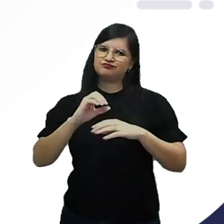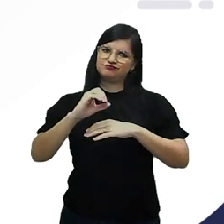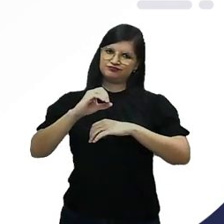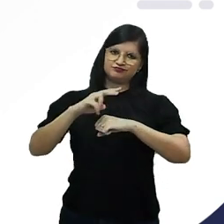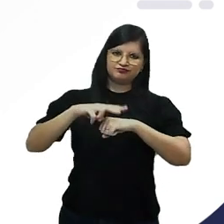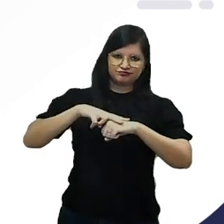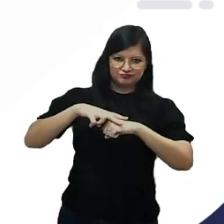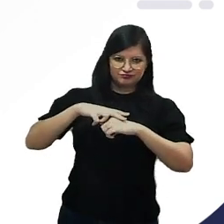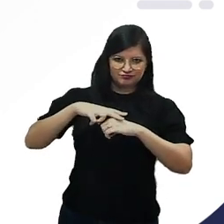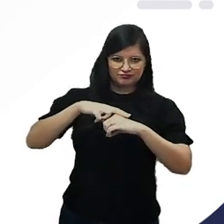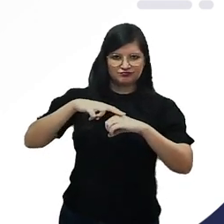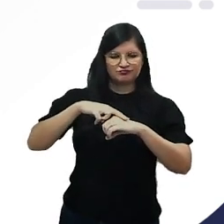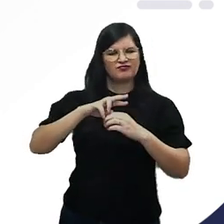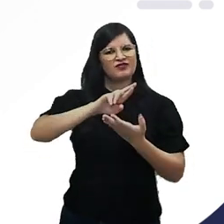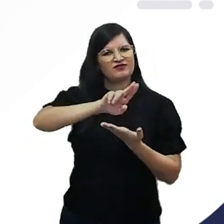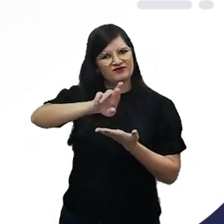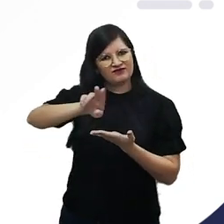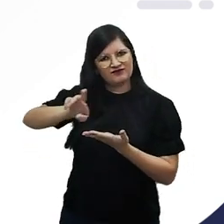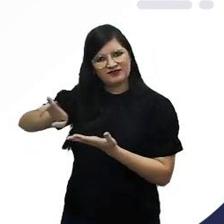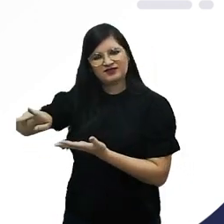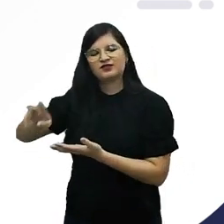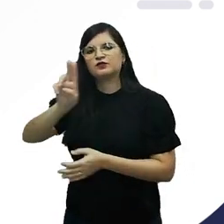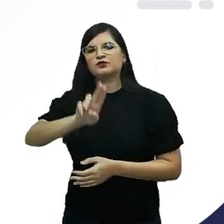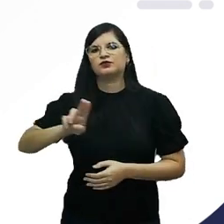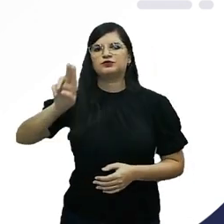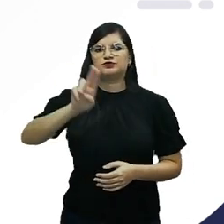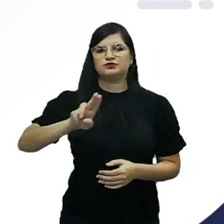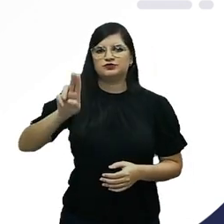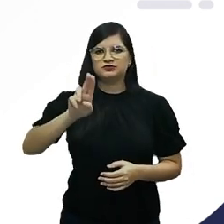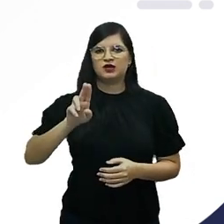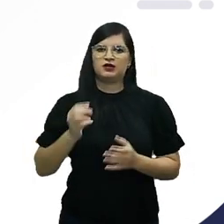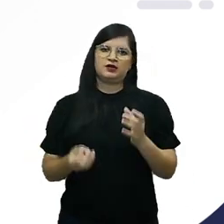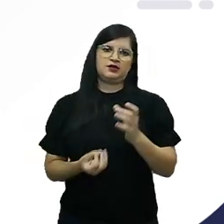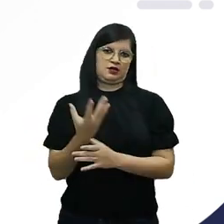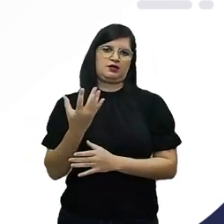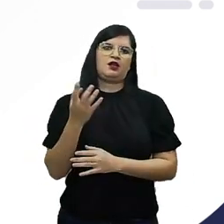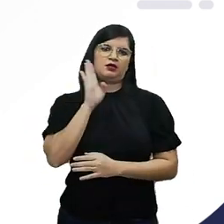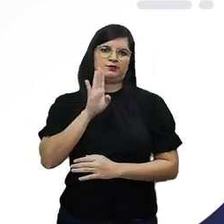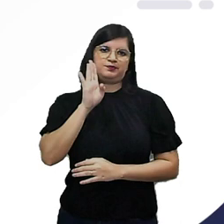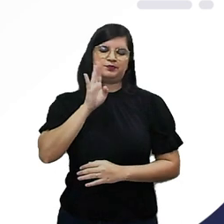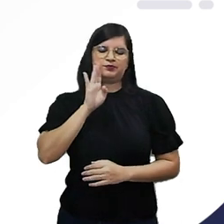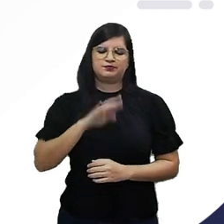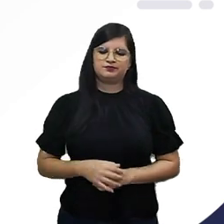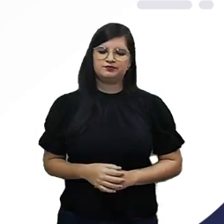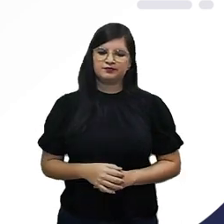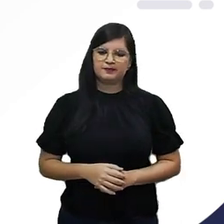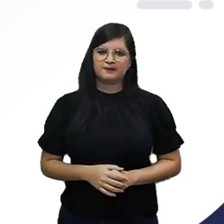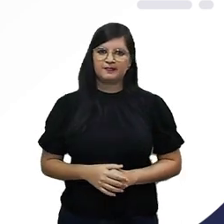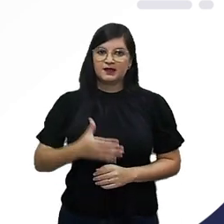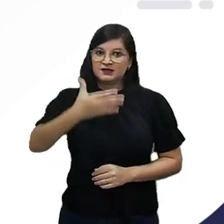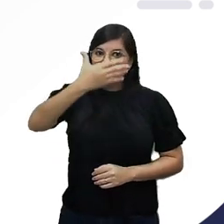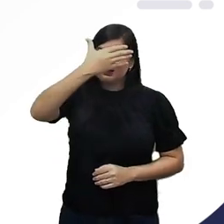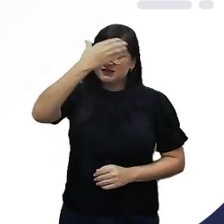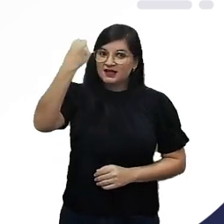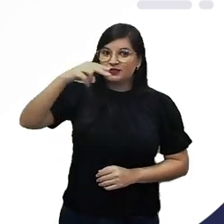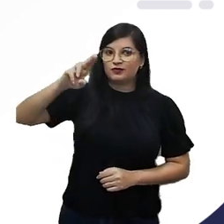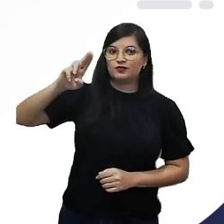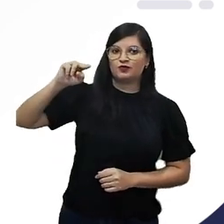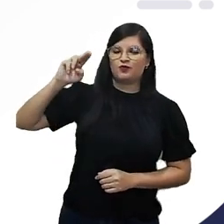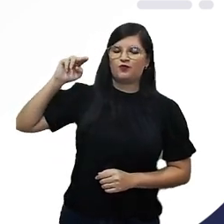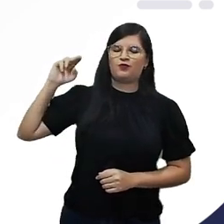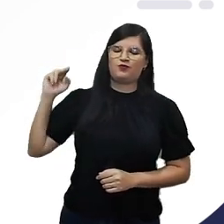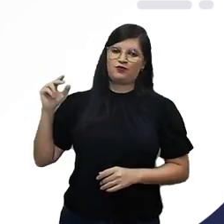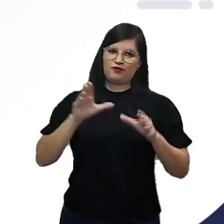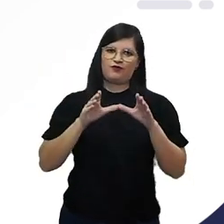existem várias formas diferentes de você utilizar e fazer um pitch muito bacana, certo? Mas nunca esqueça, destaque